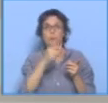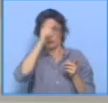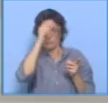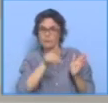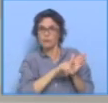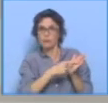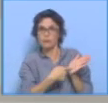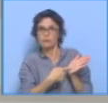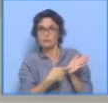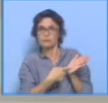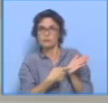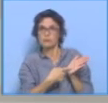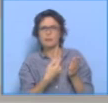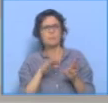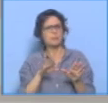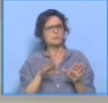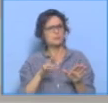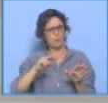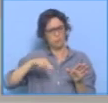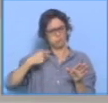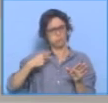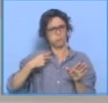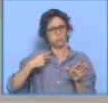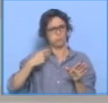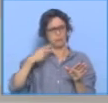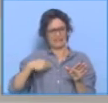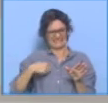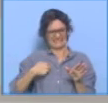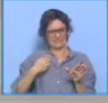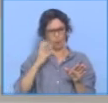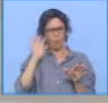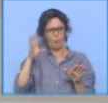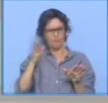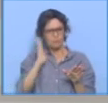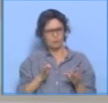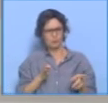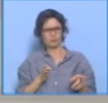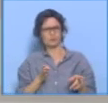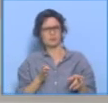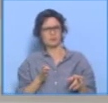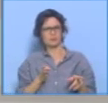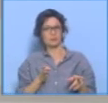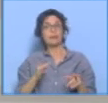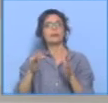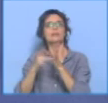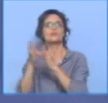uma forma de a pessoa se realizar na vida? E aquilo que, em alternativa, Jesus propõe